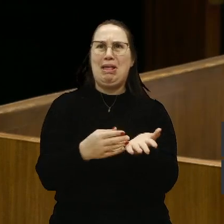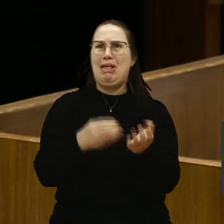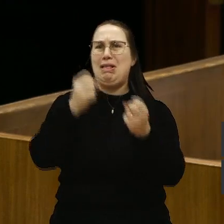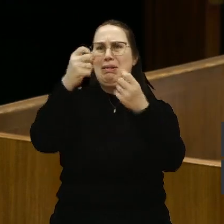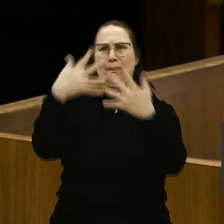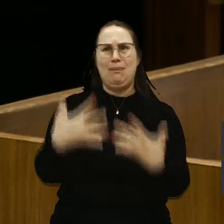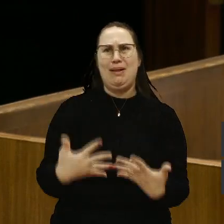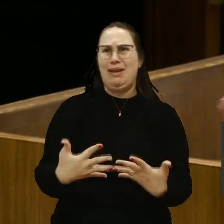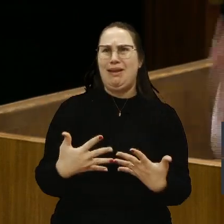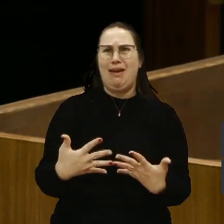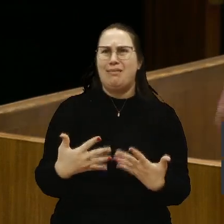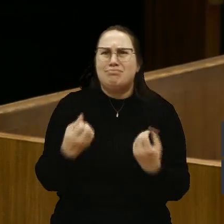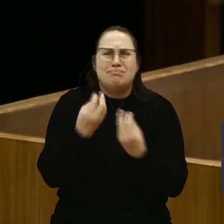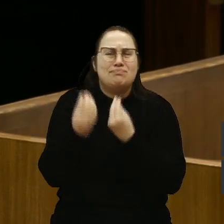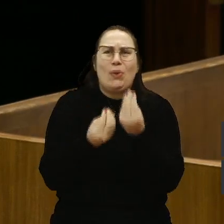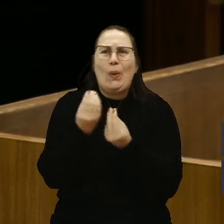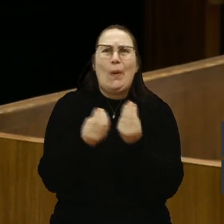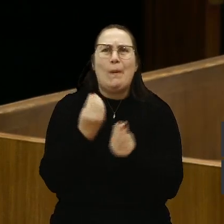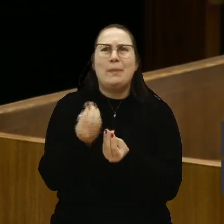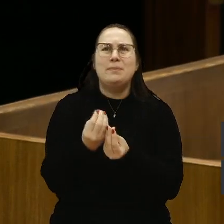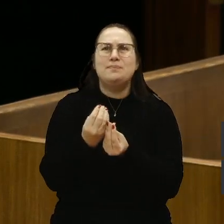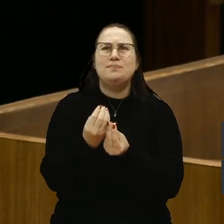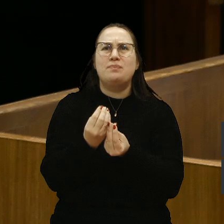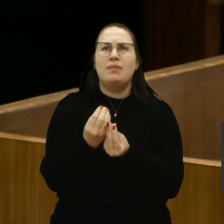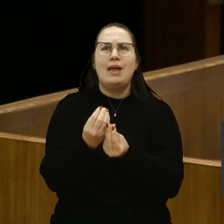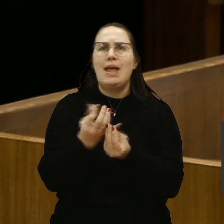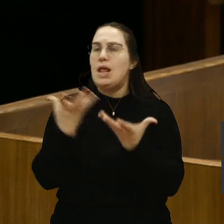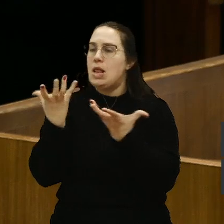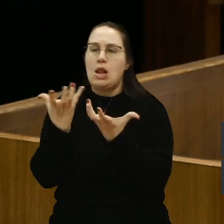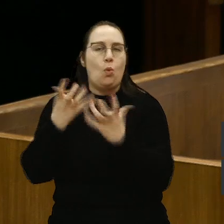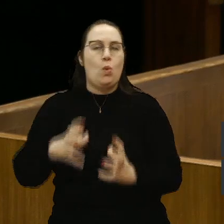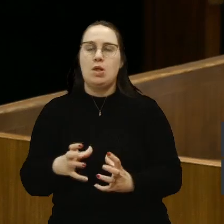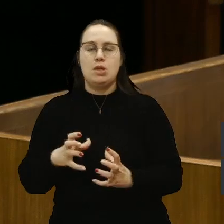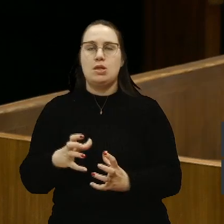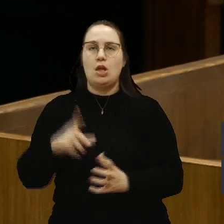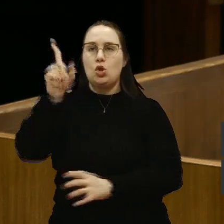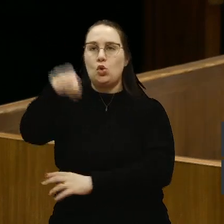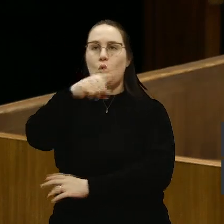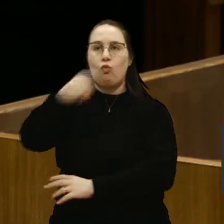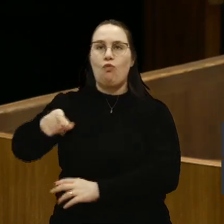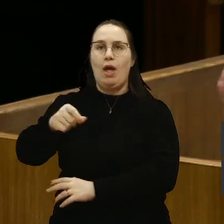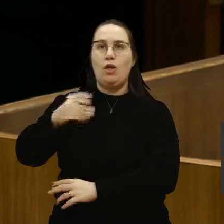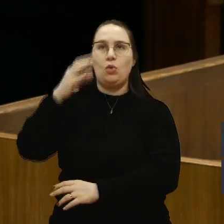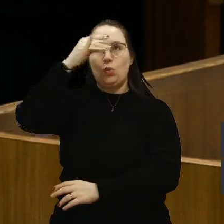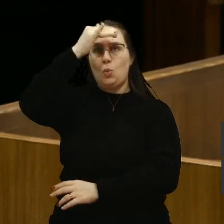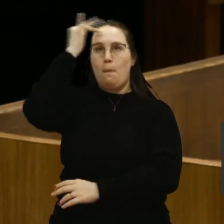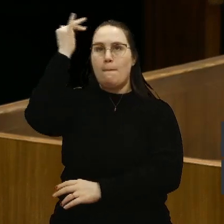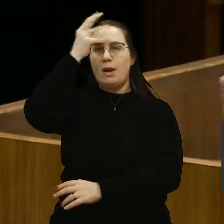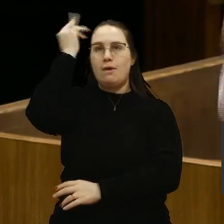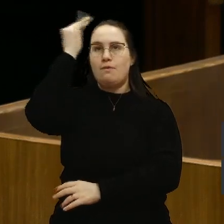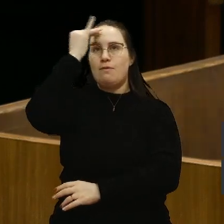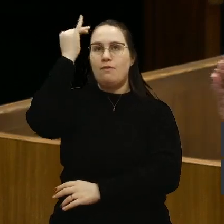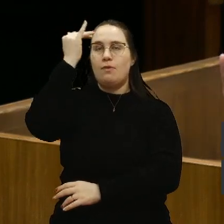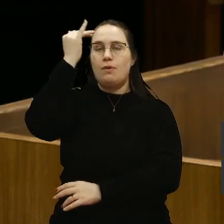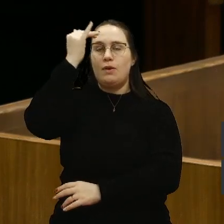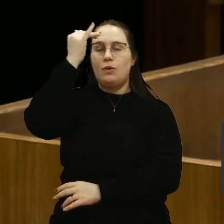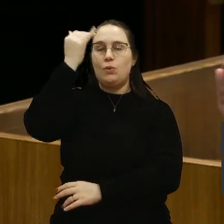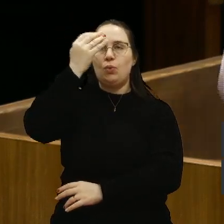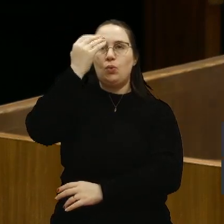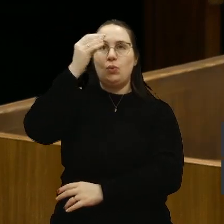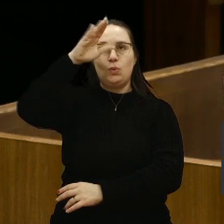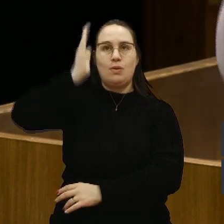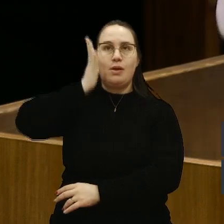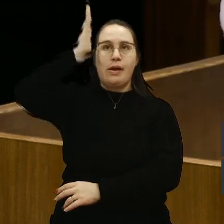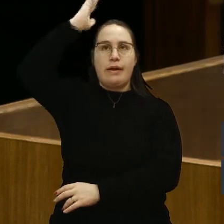ele estava aqui nessa casa, ele derrubou o veto do então prefeito Daniel Guerra. E é só isso que eu peço para vocês. Vamos derrubar o